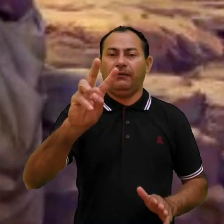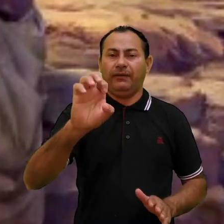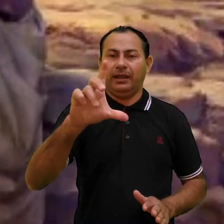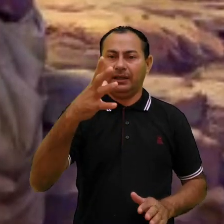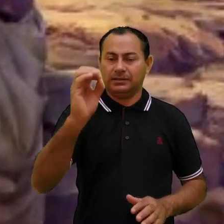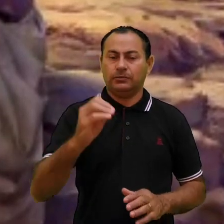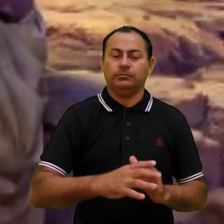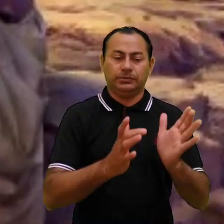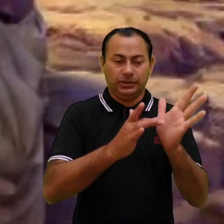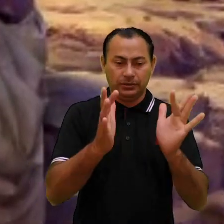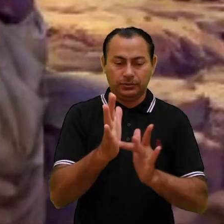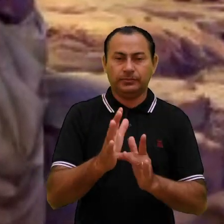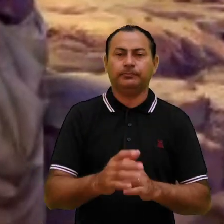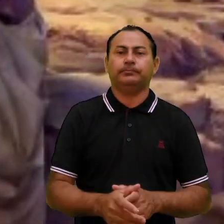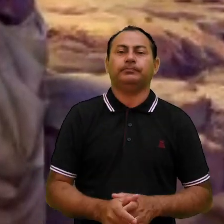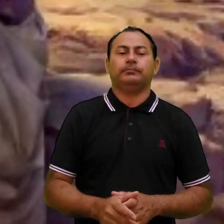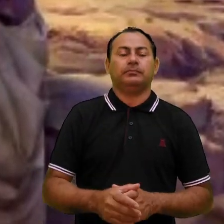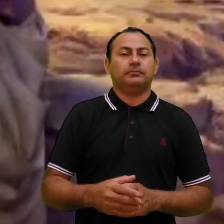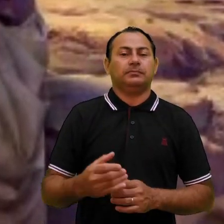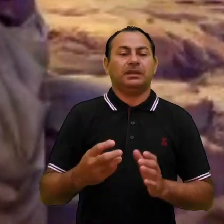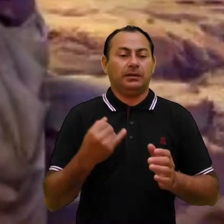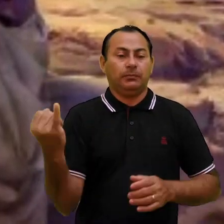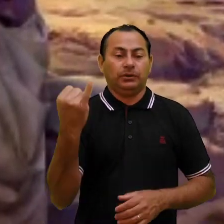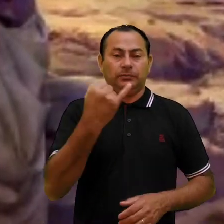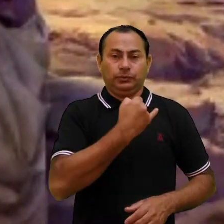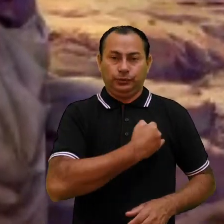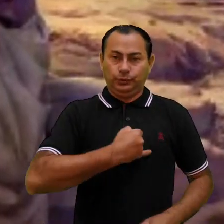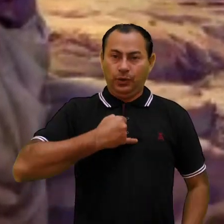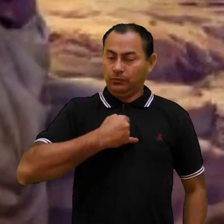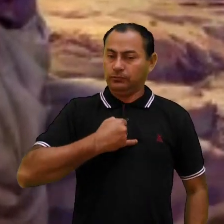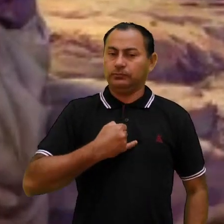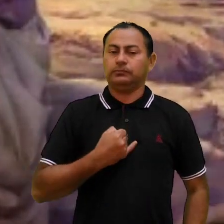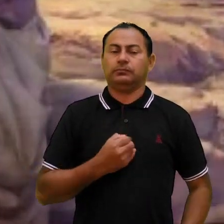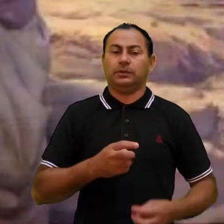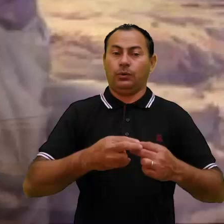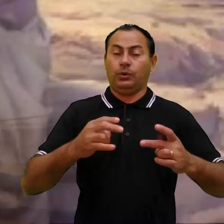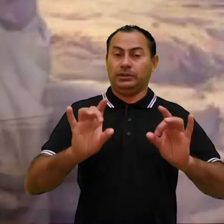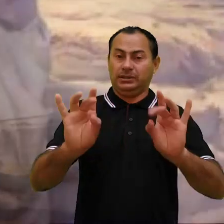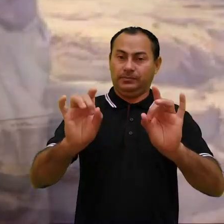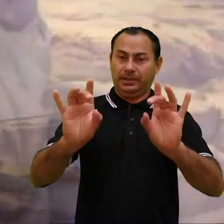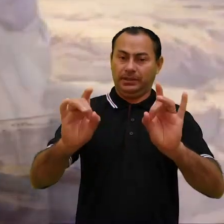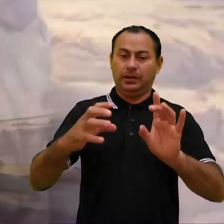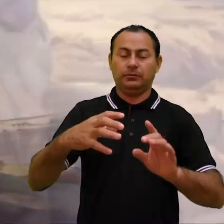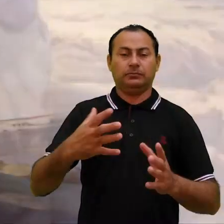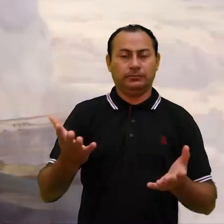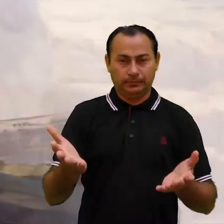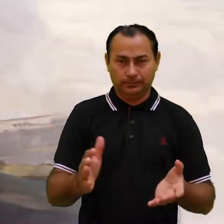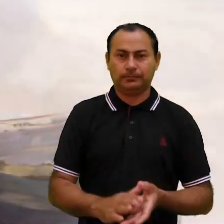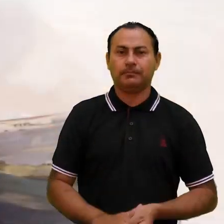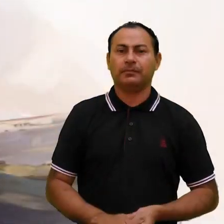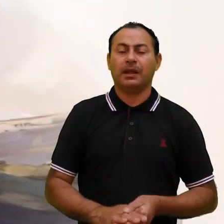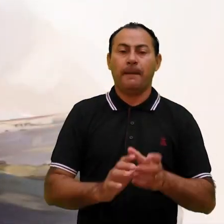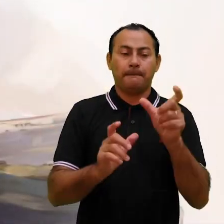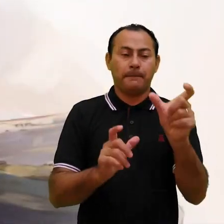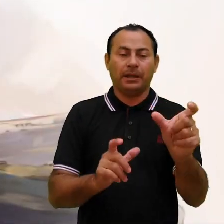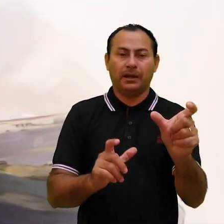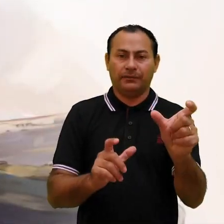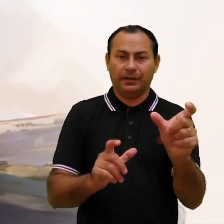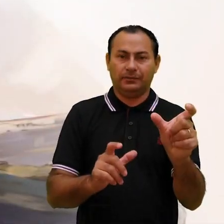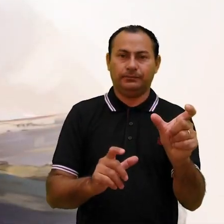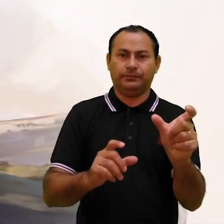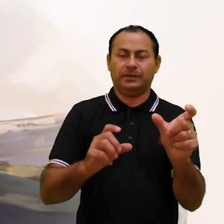revelação de Jesus e significava para João algo muito especial. Esta